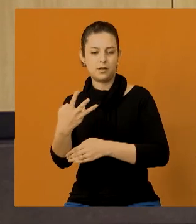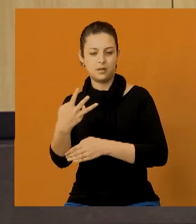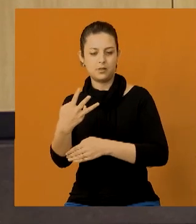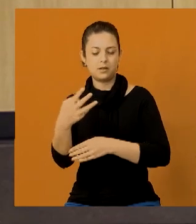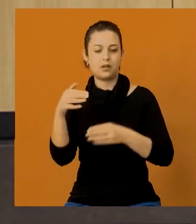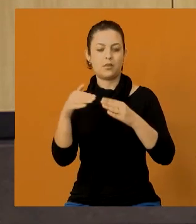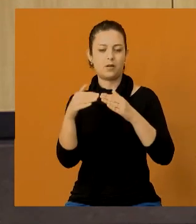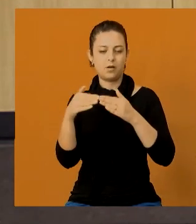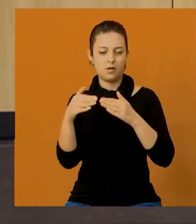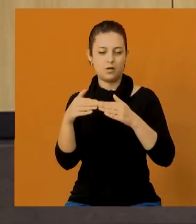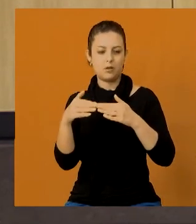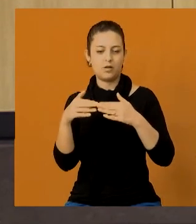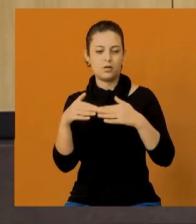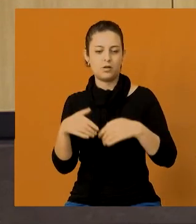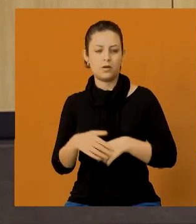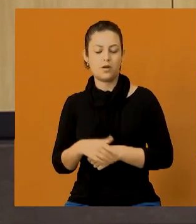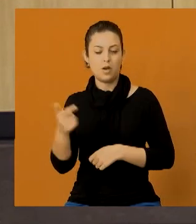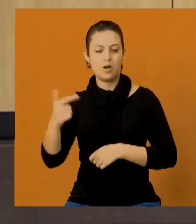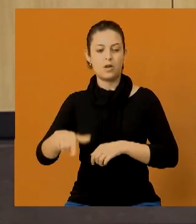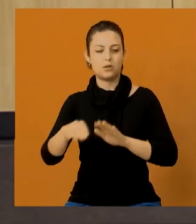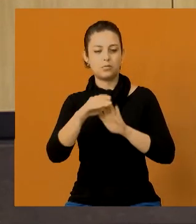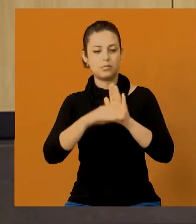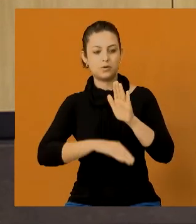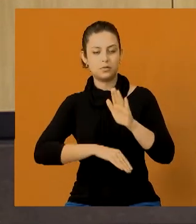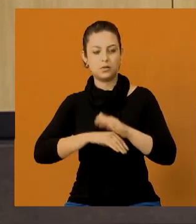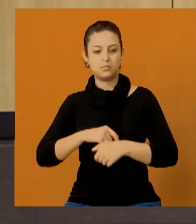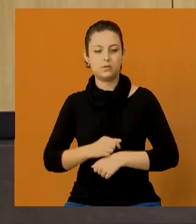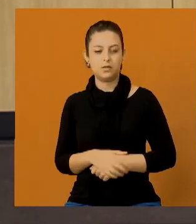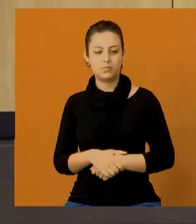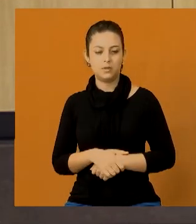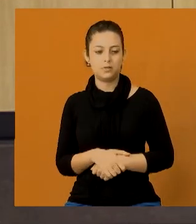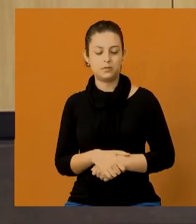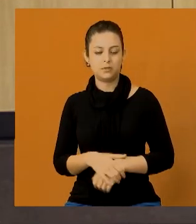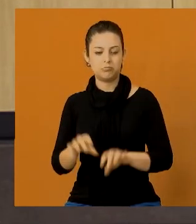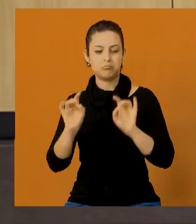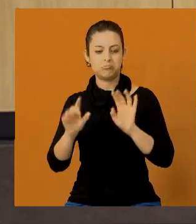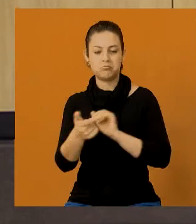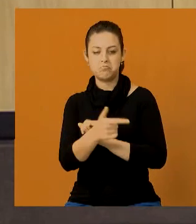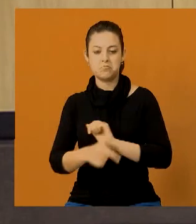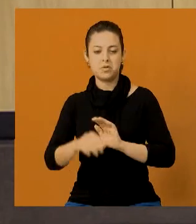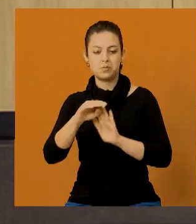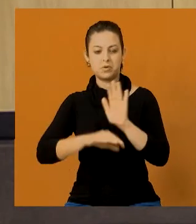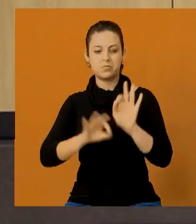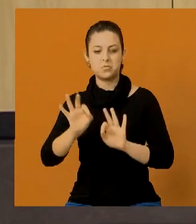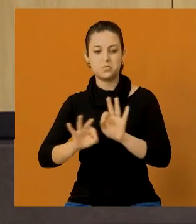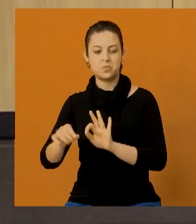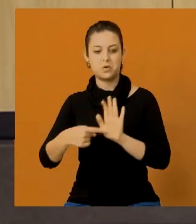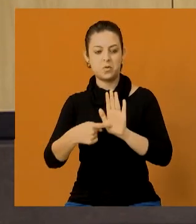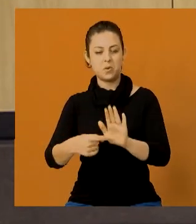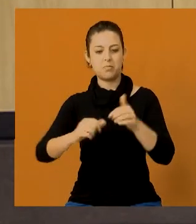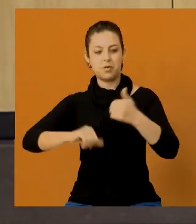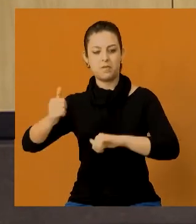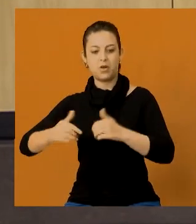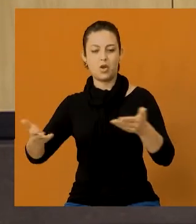votos favoráveis. Próximo projeto. Presidente, por hoje é só, não temos mais projetos a serem apreciados na ordem do dia.